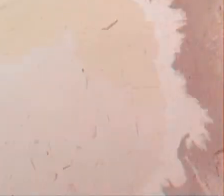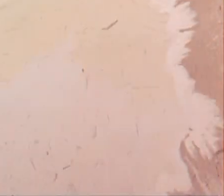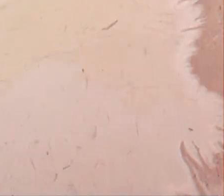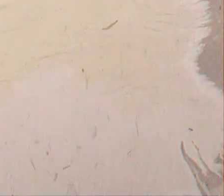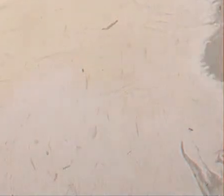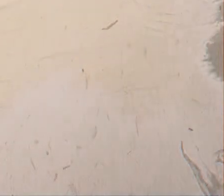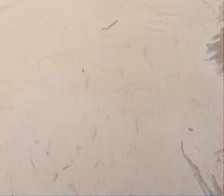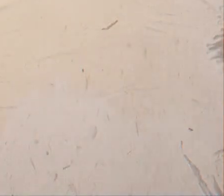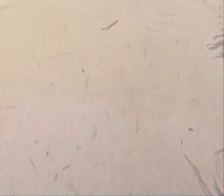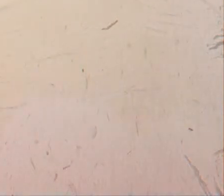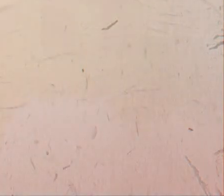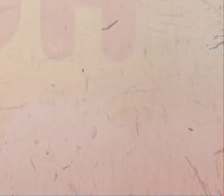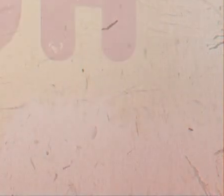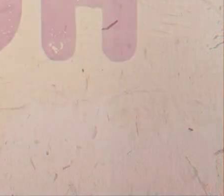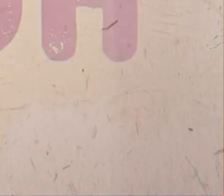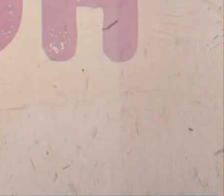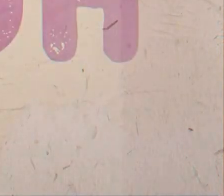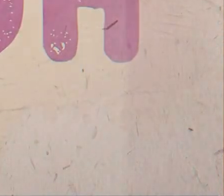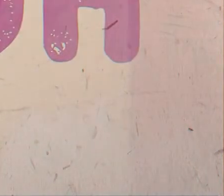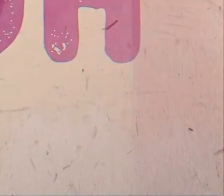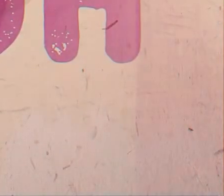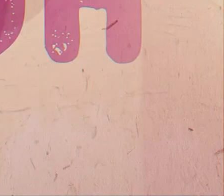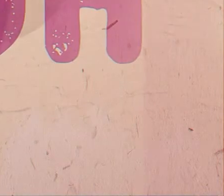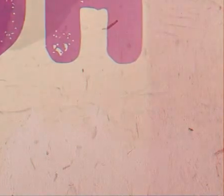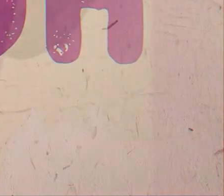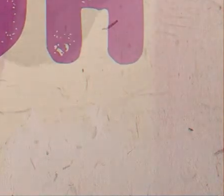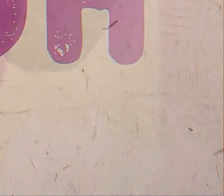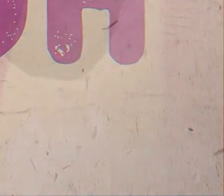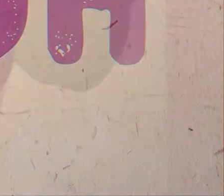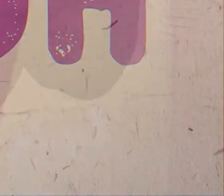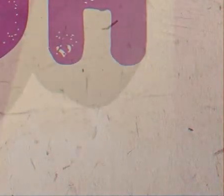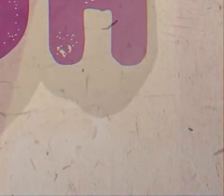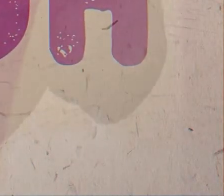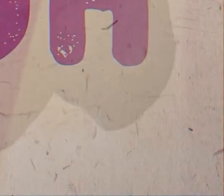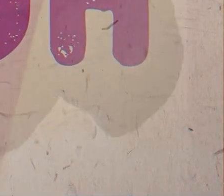que a gente aprenda a se valorizar mais, a se cuidar mais, né, gente? E valorizar mais os profissionais que nos ajudaram tanto